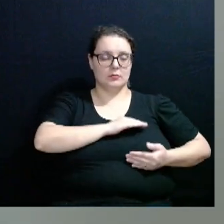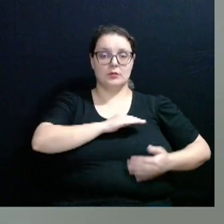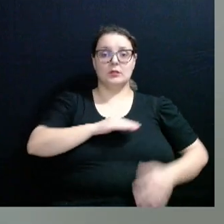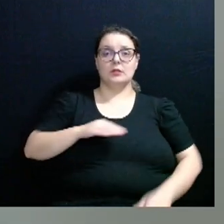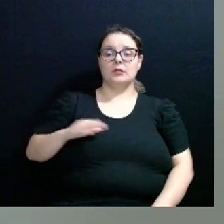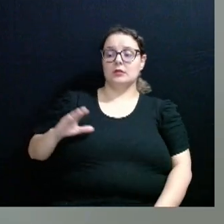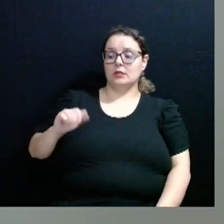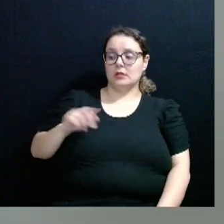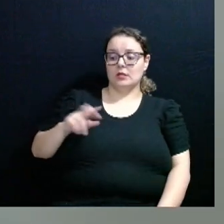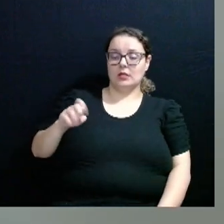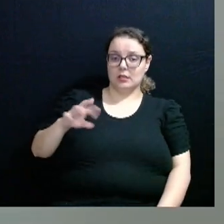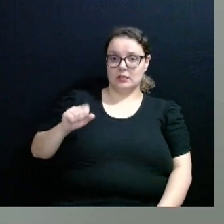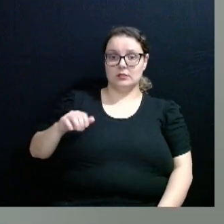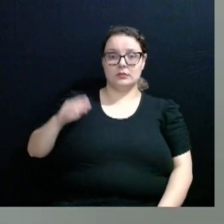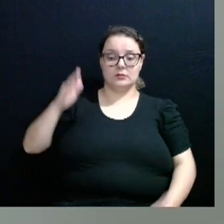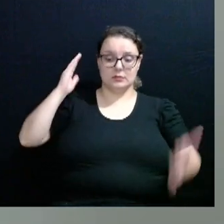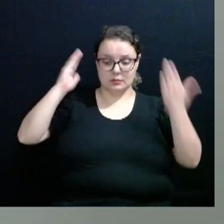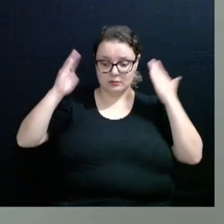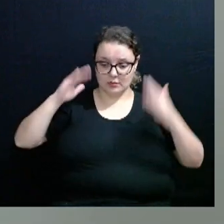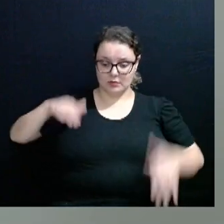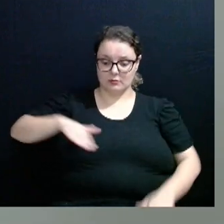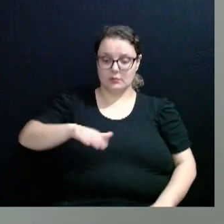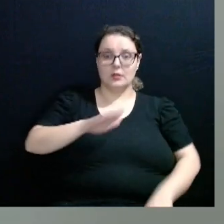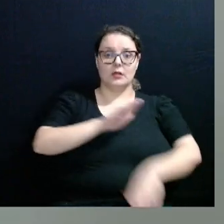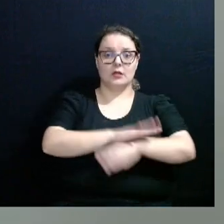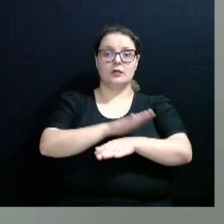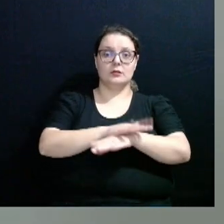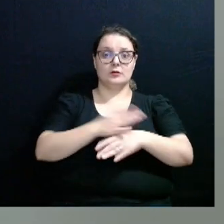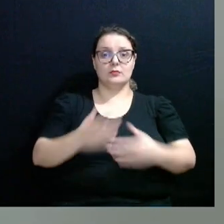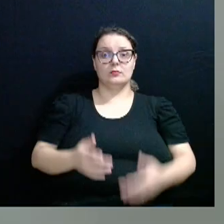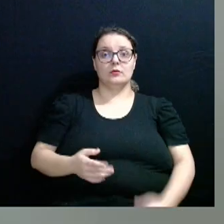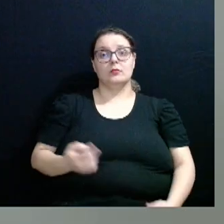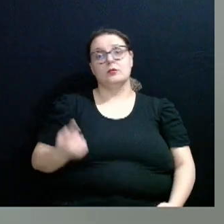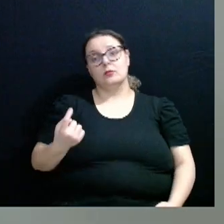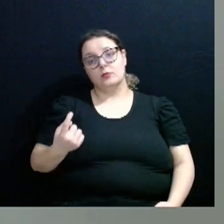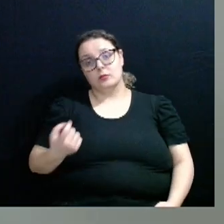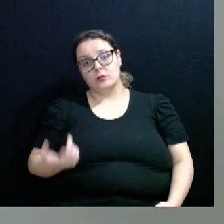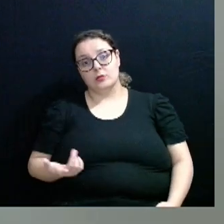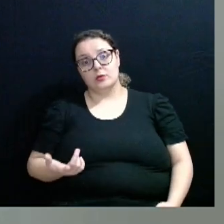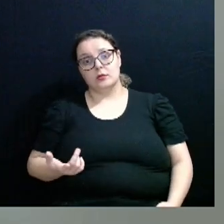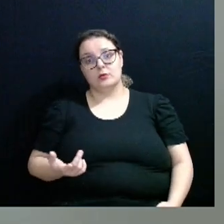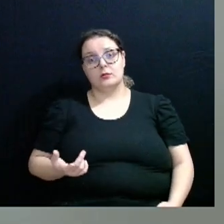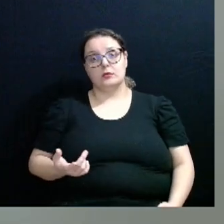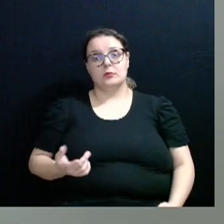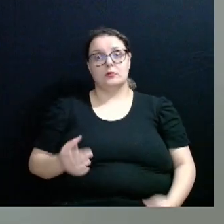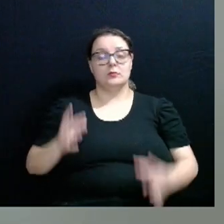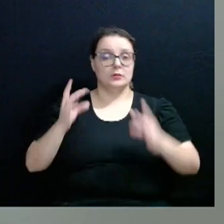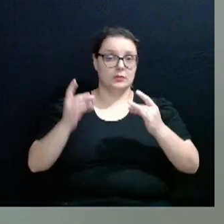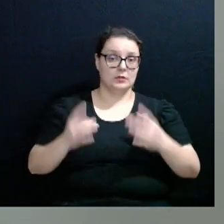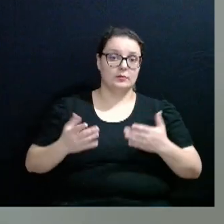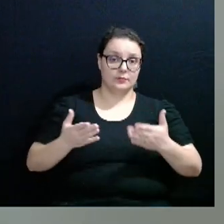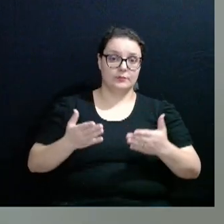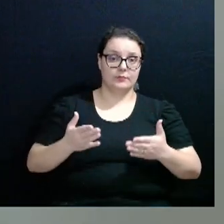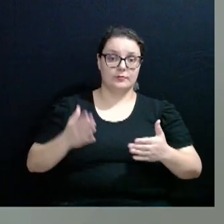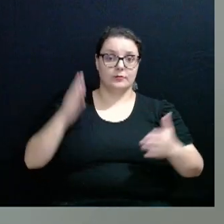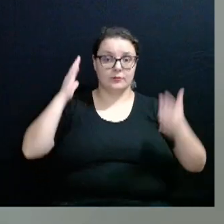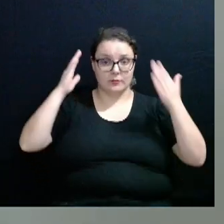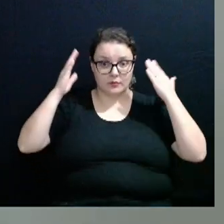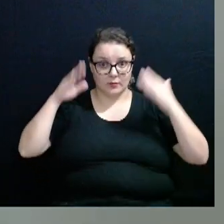sentido. O único porém que a gente coloca um pouquinho nessas carretas, elas têm que